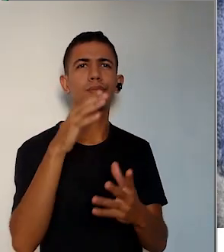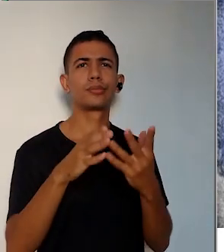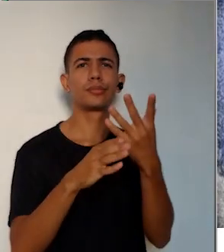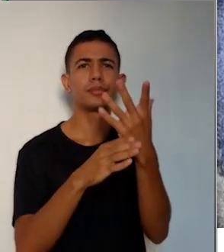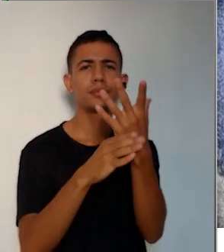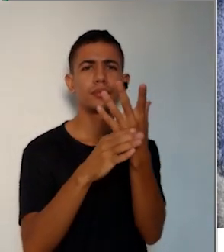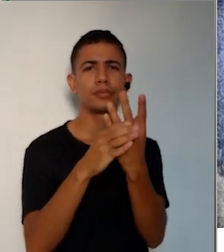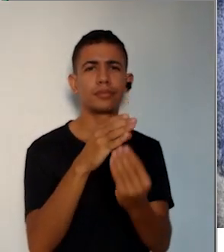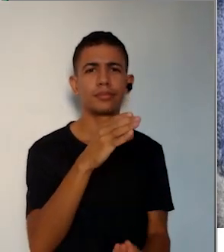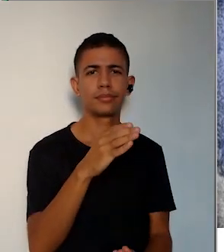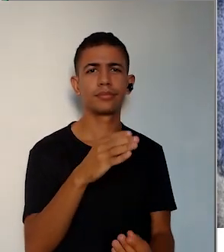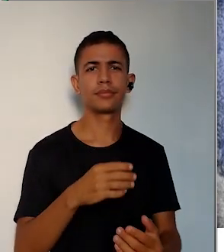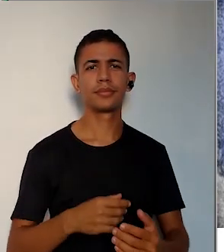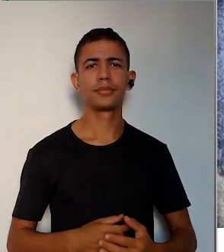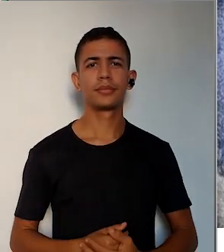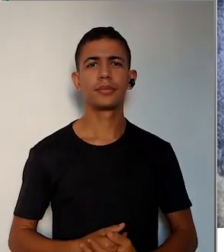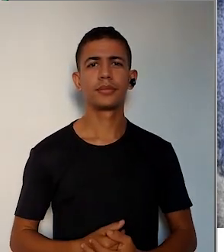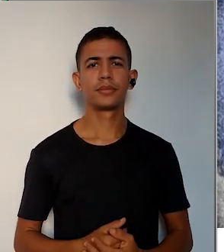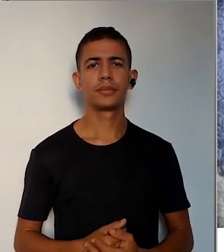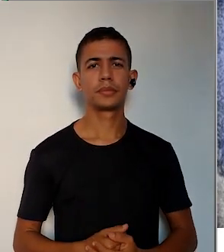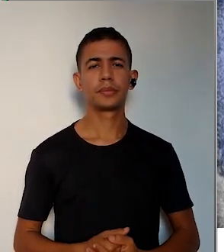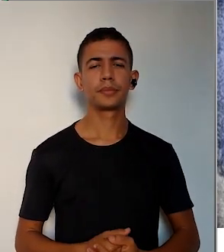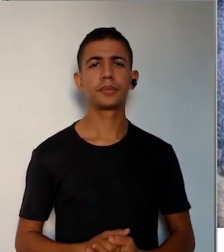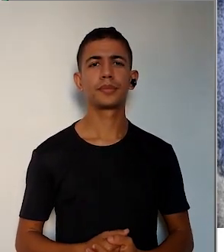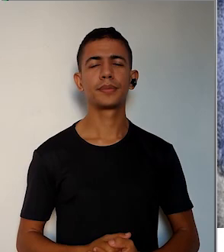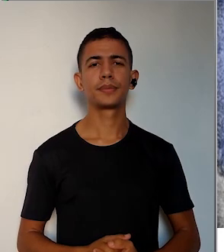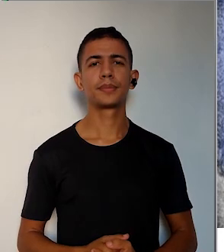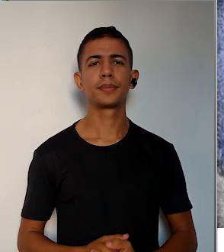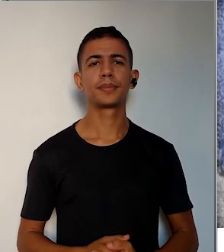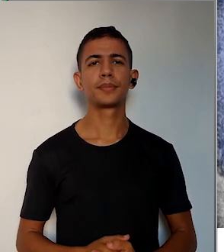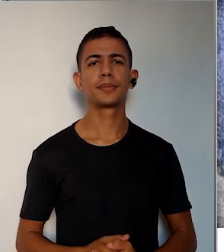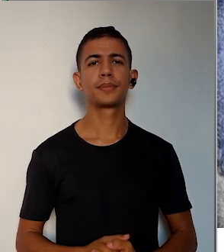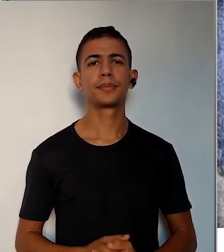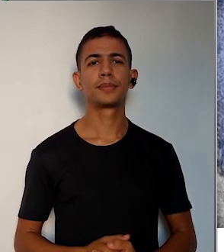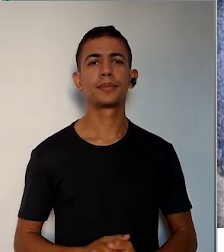das células musculares lisas.